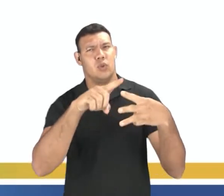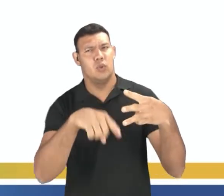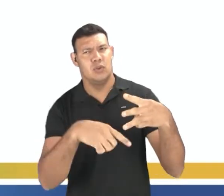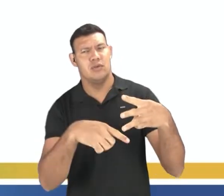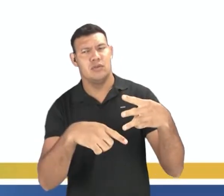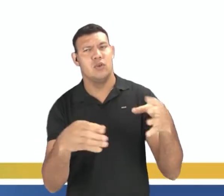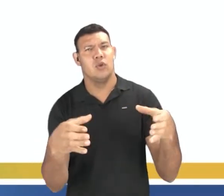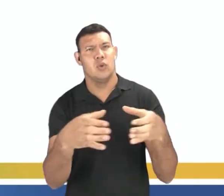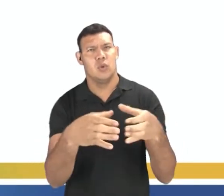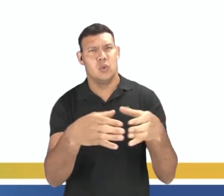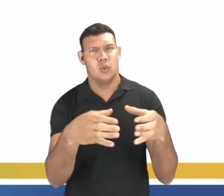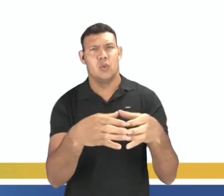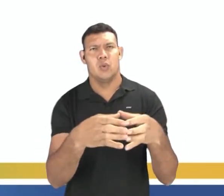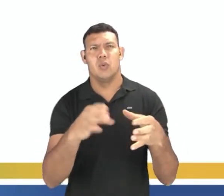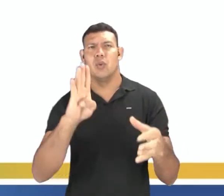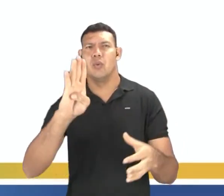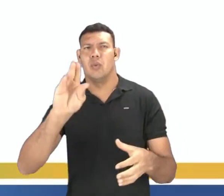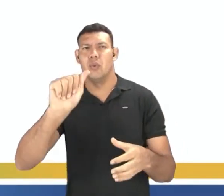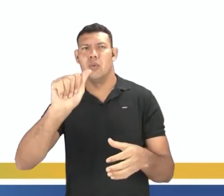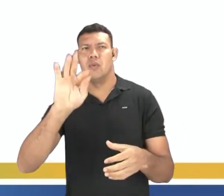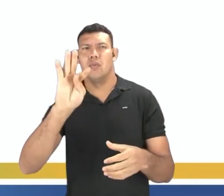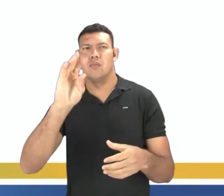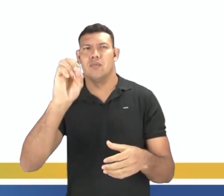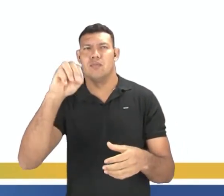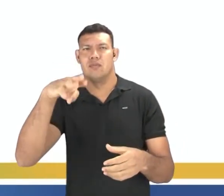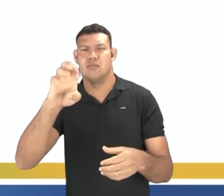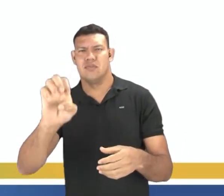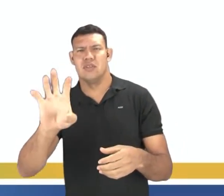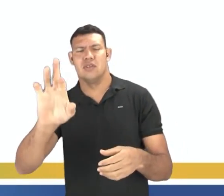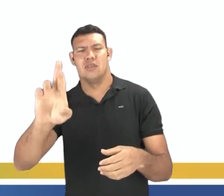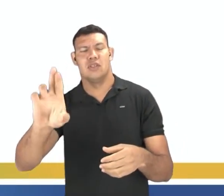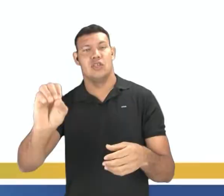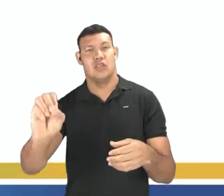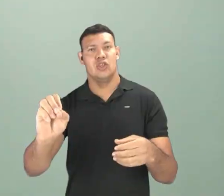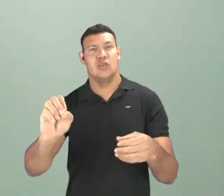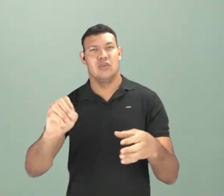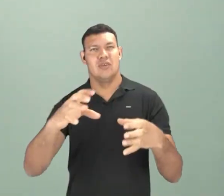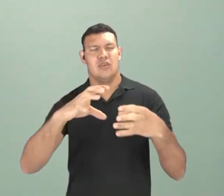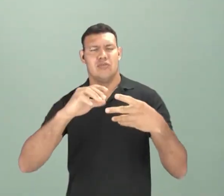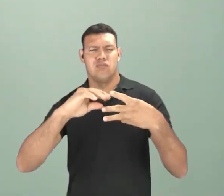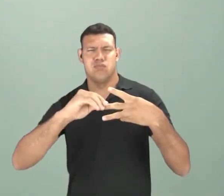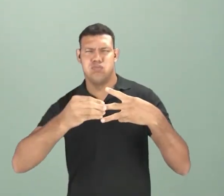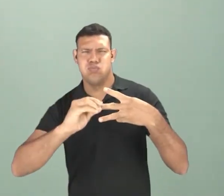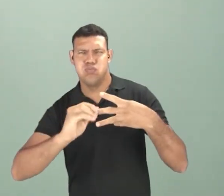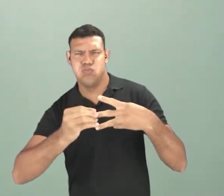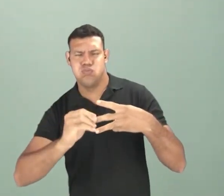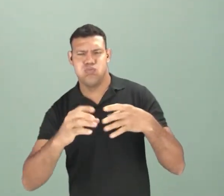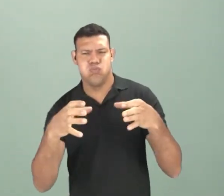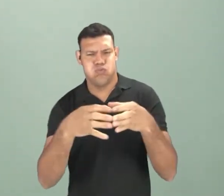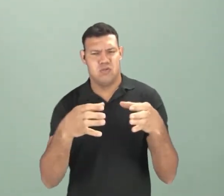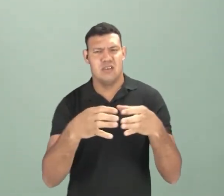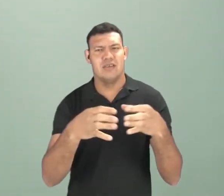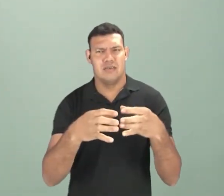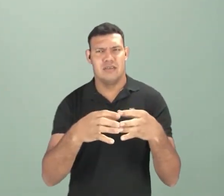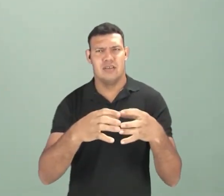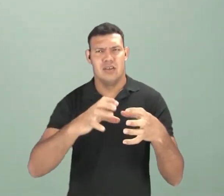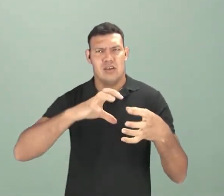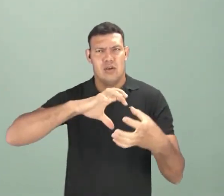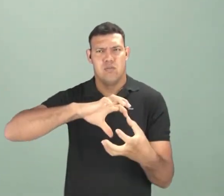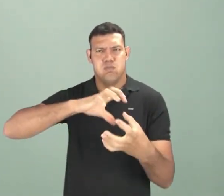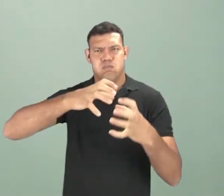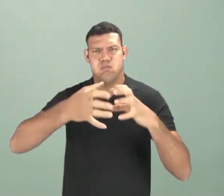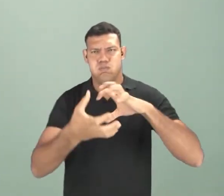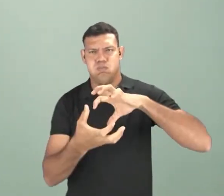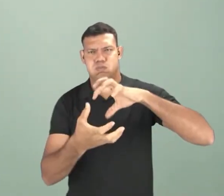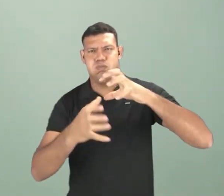por um aglomerado maciço de células que se assemelha a uma mola é a parte né das células que